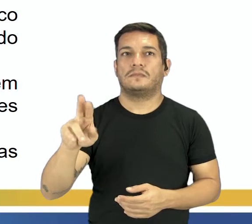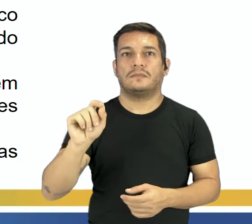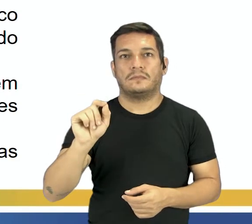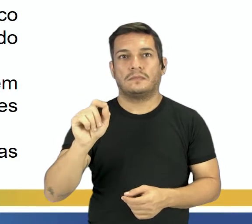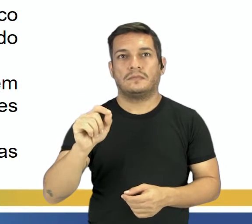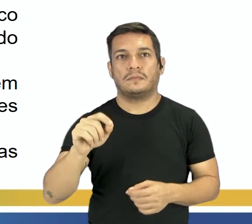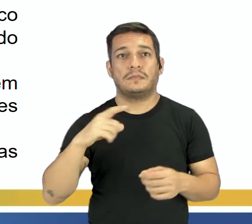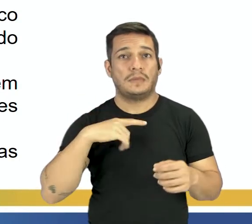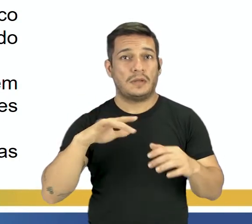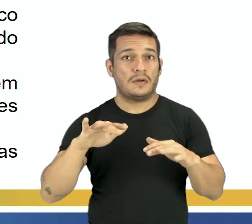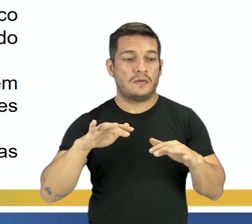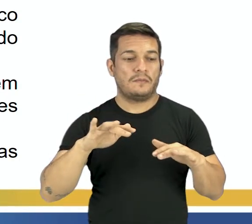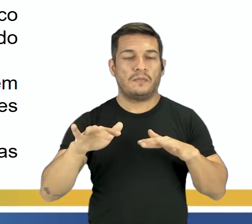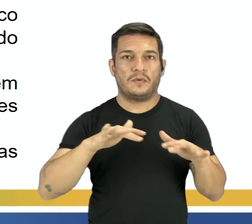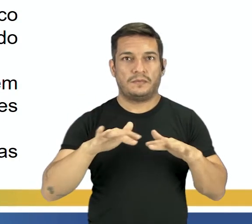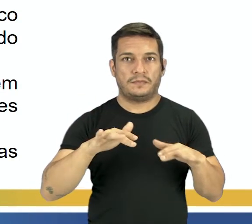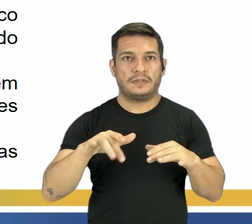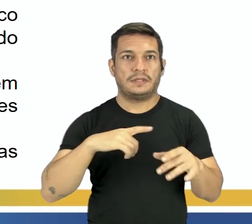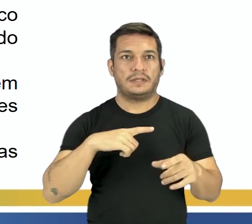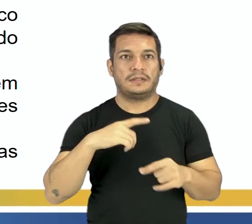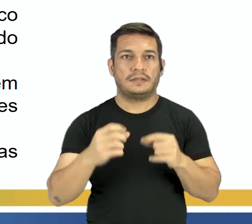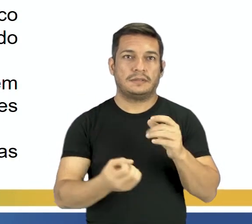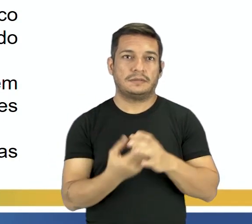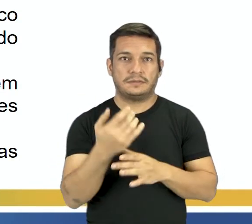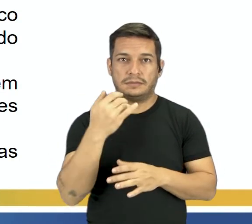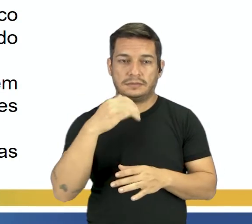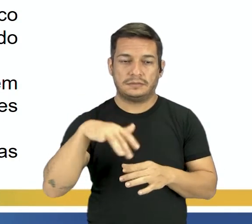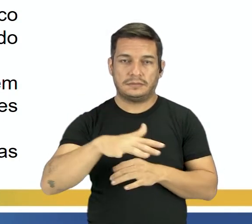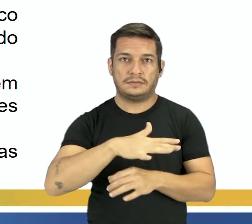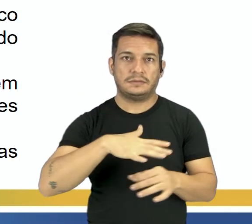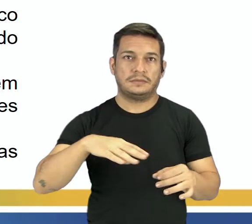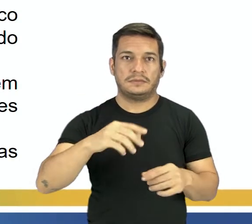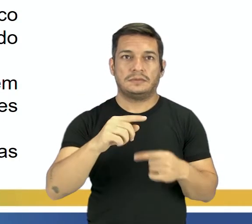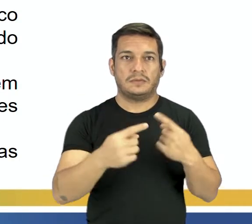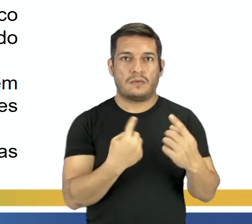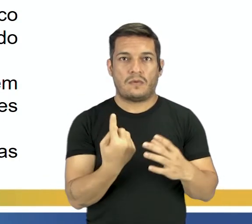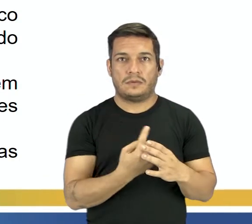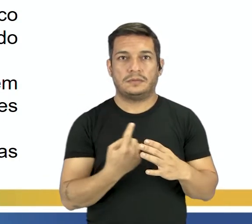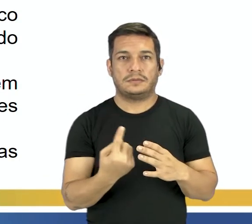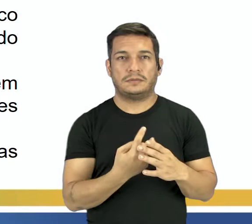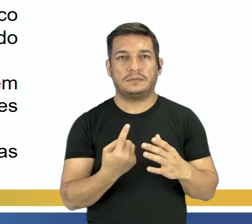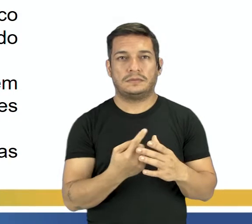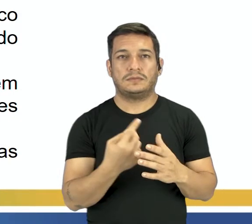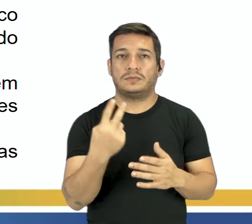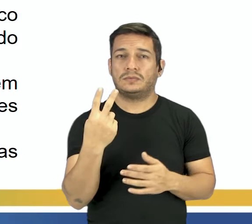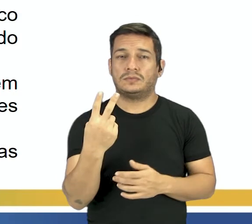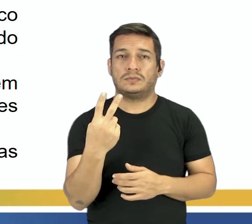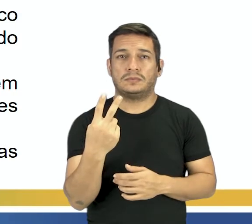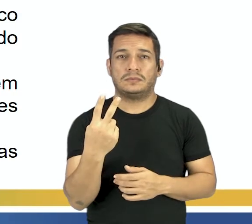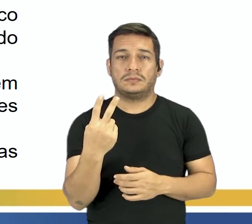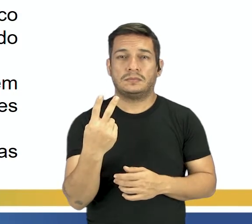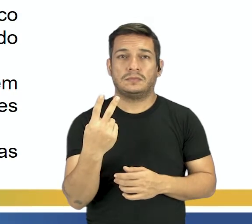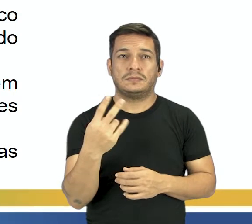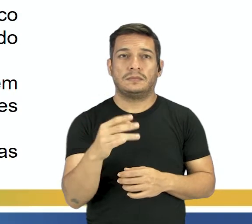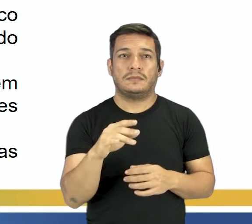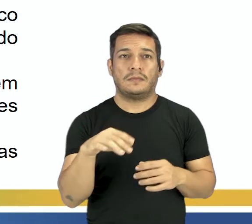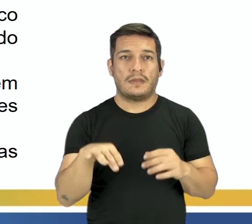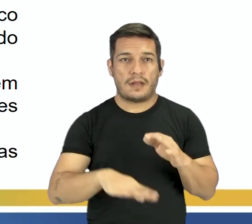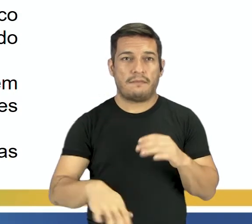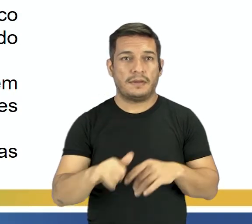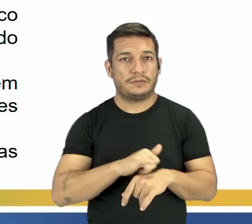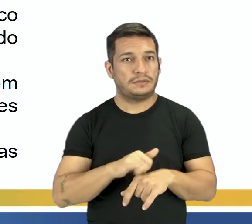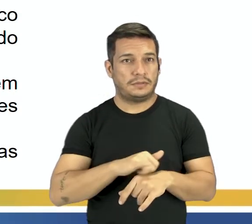componente móvel que produz o campo magnético rotativo por uma das 2 maneiras